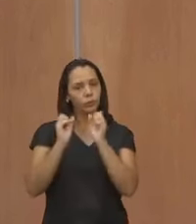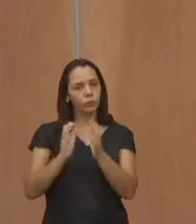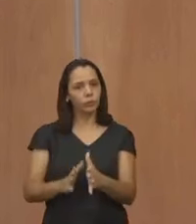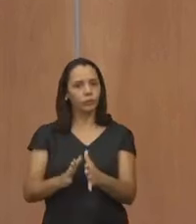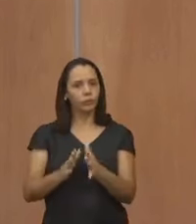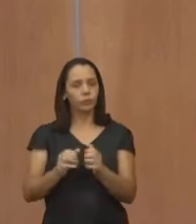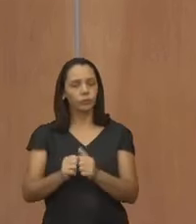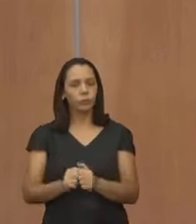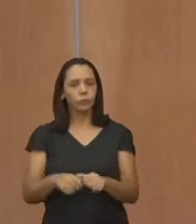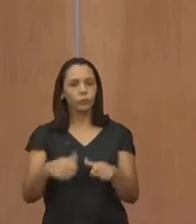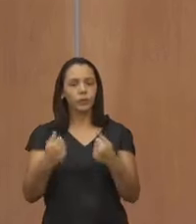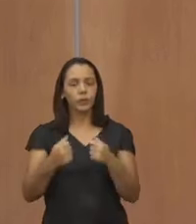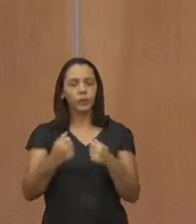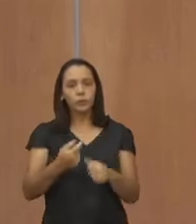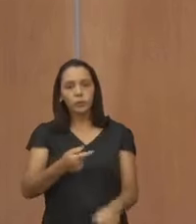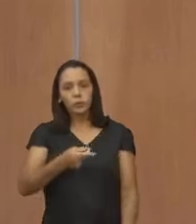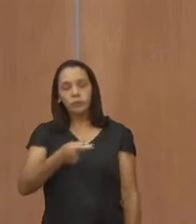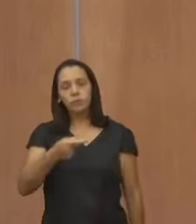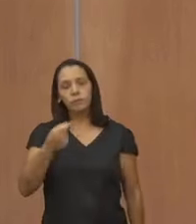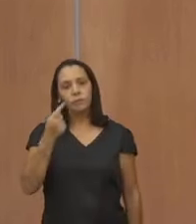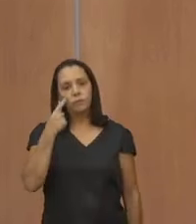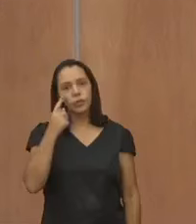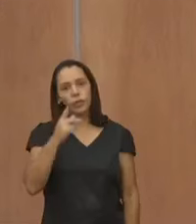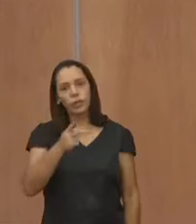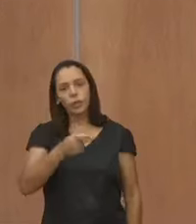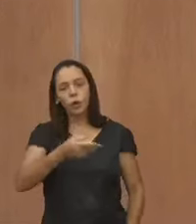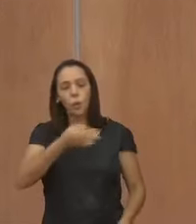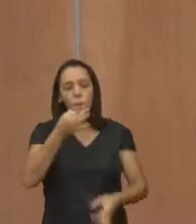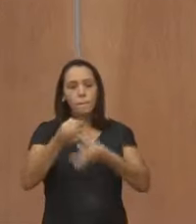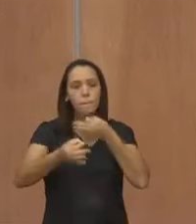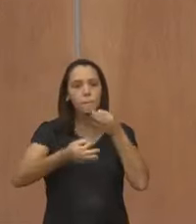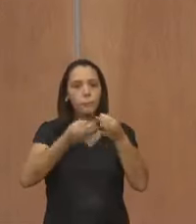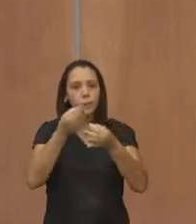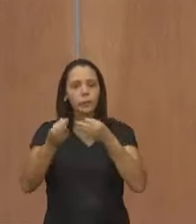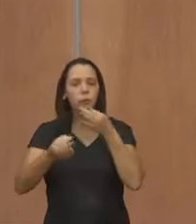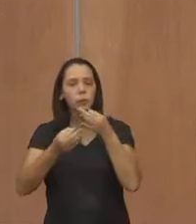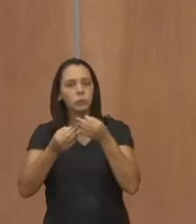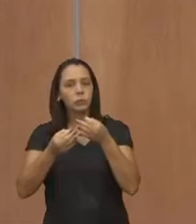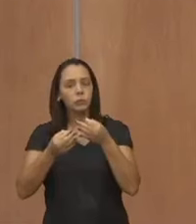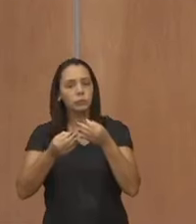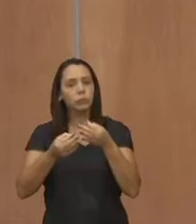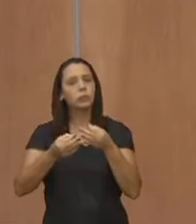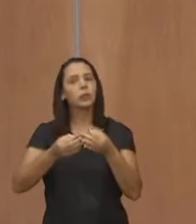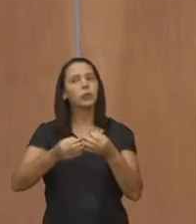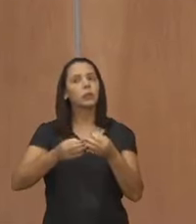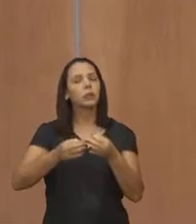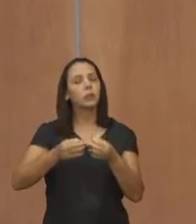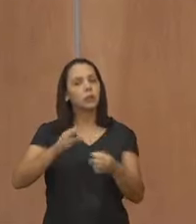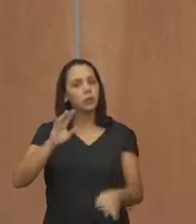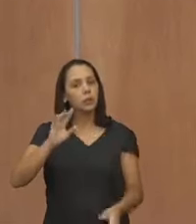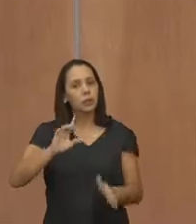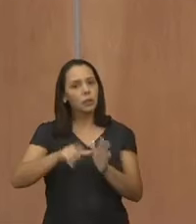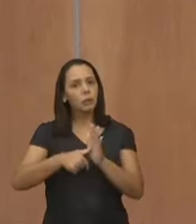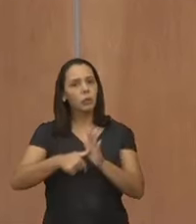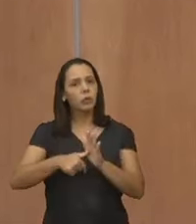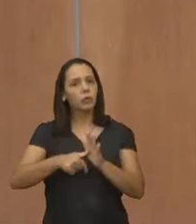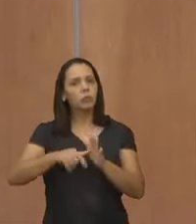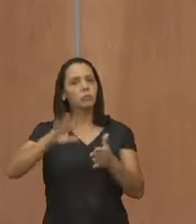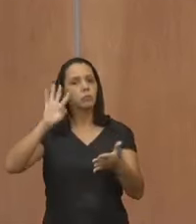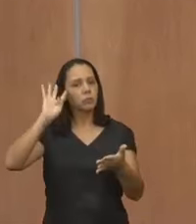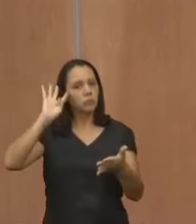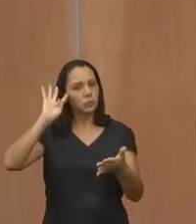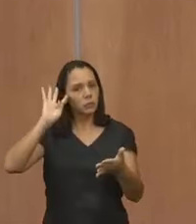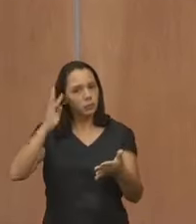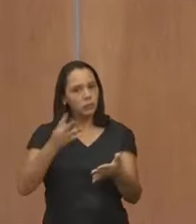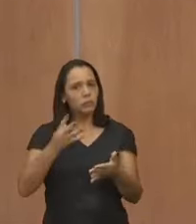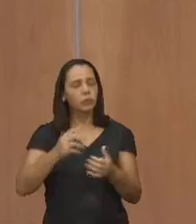gente tem que ouvir vocês para depois pegar a demanda e transformar numa solução. Nesse sentido, eu peço o